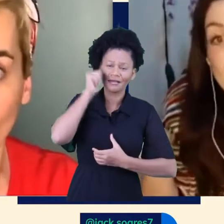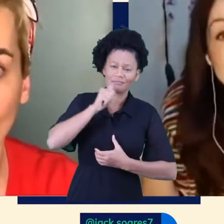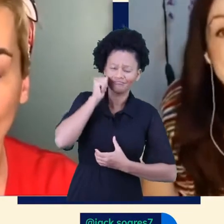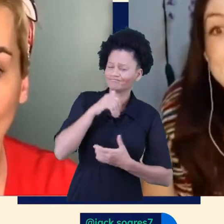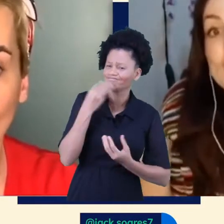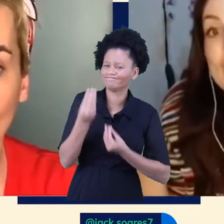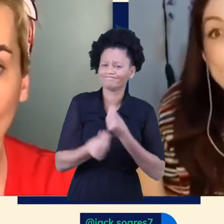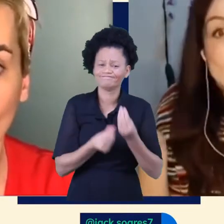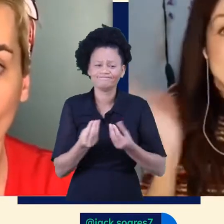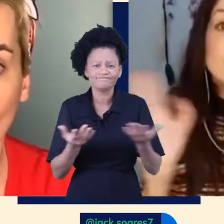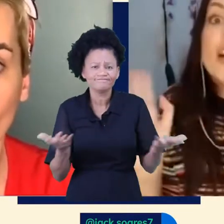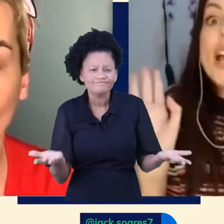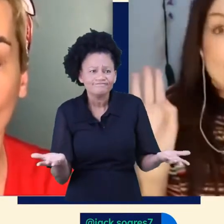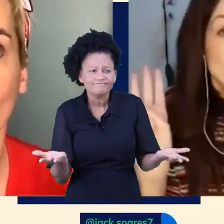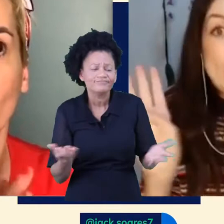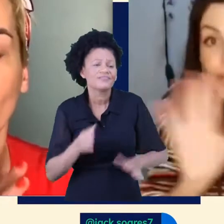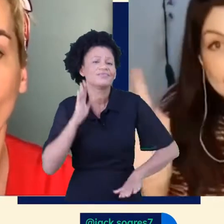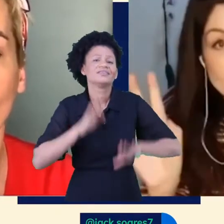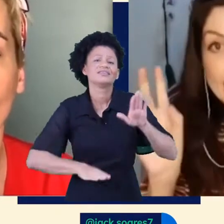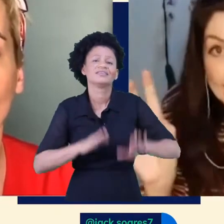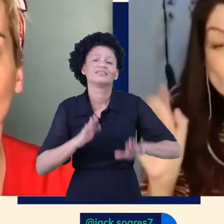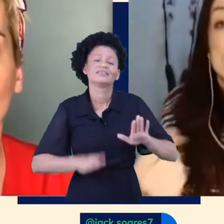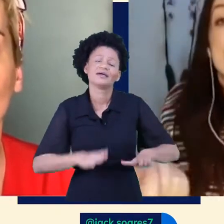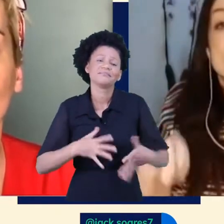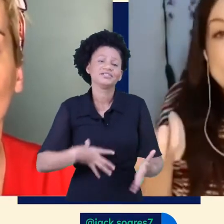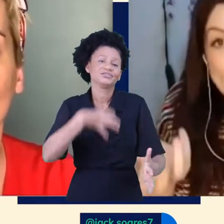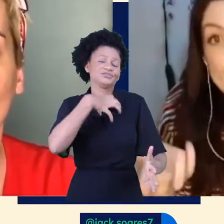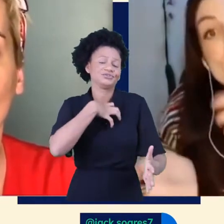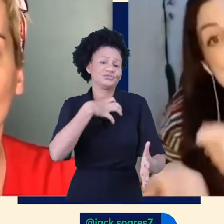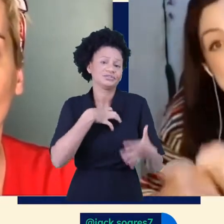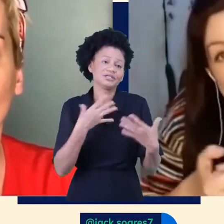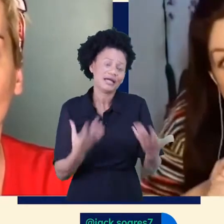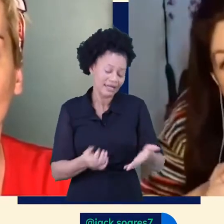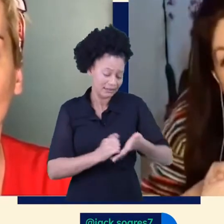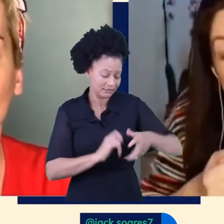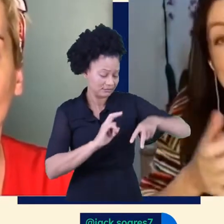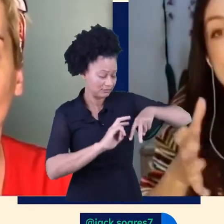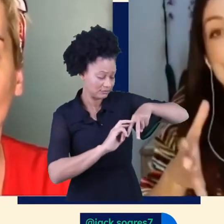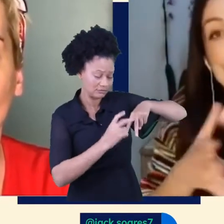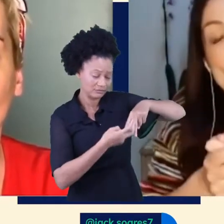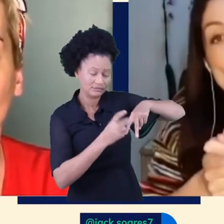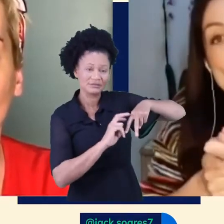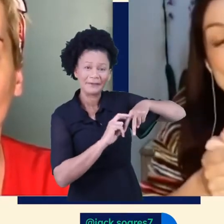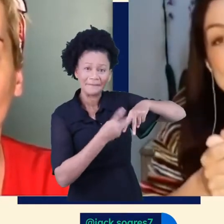intersexo. Aí depende da condição. É intersexo. Aí pode fazer